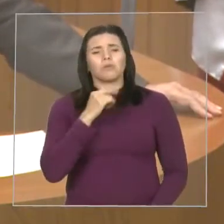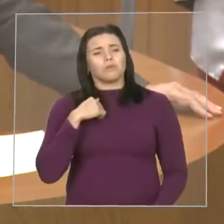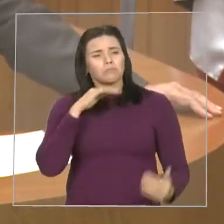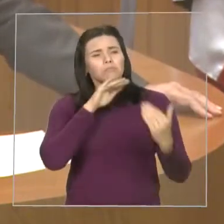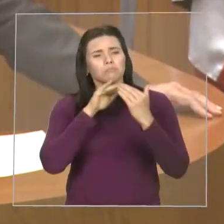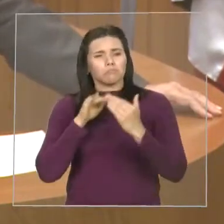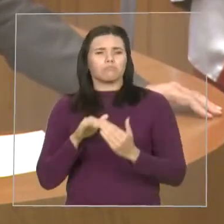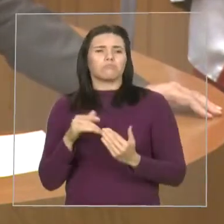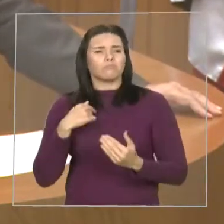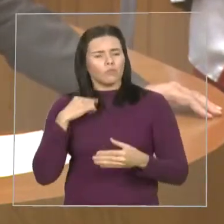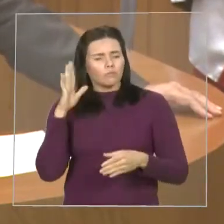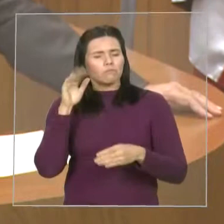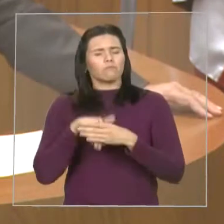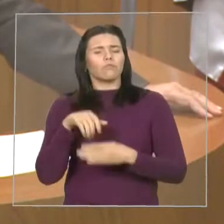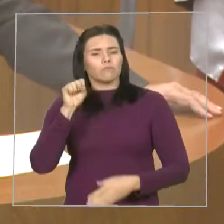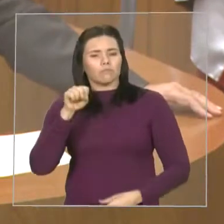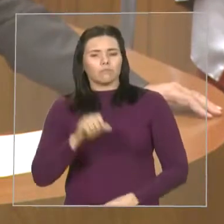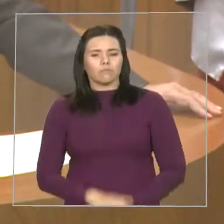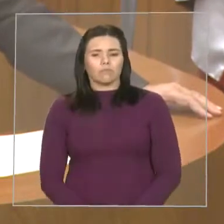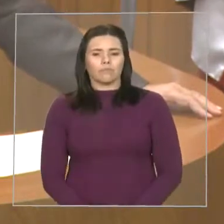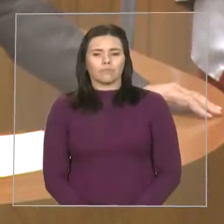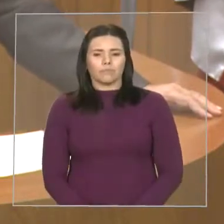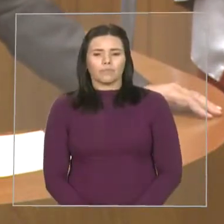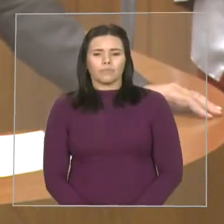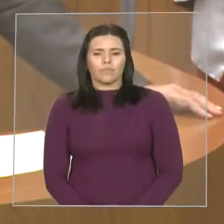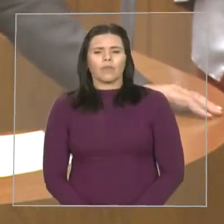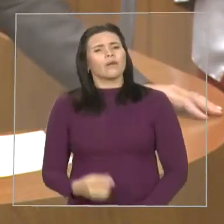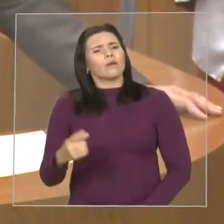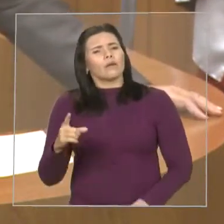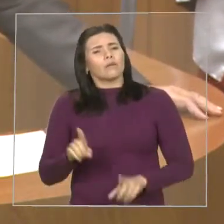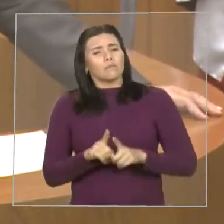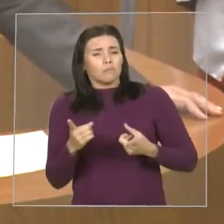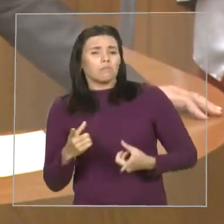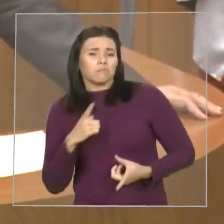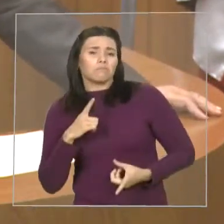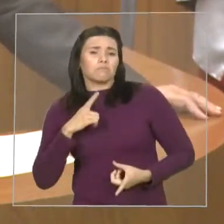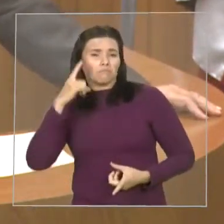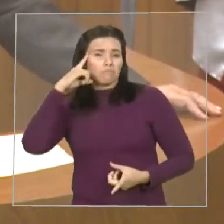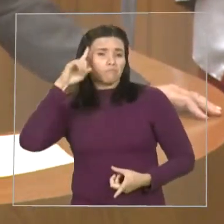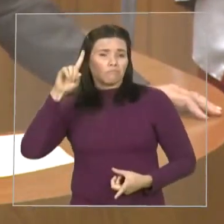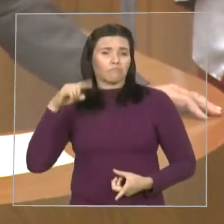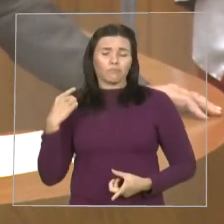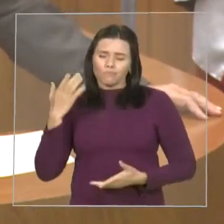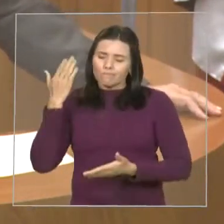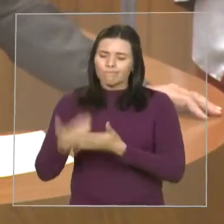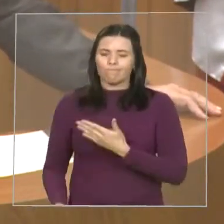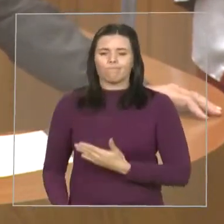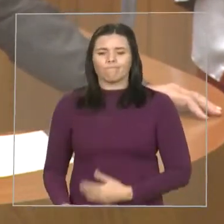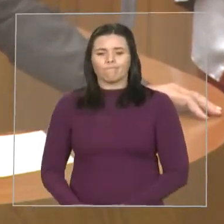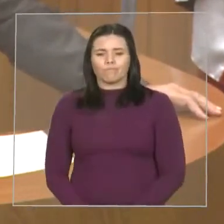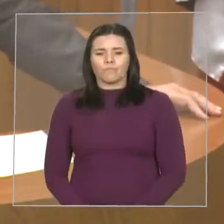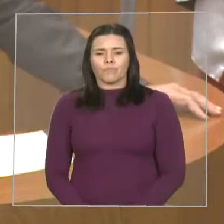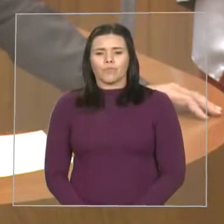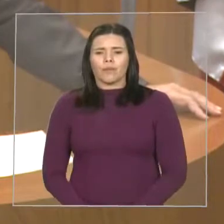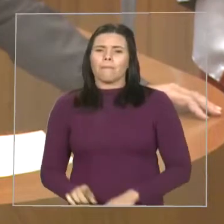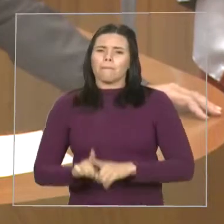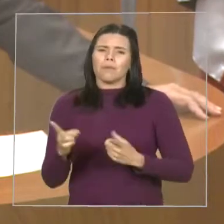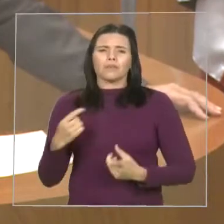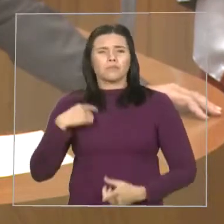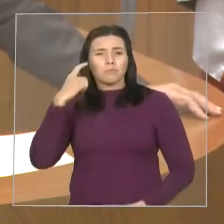casa. E tem dia que a gente perde. Mas talvez não nós percamos.